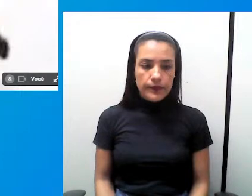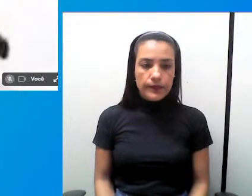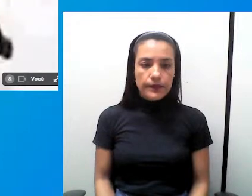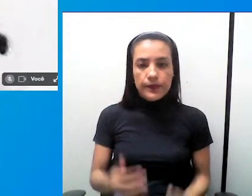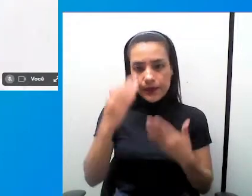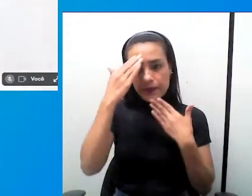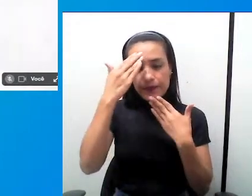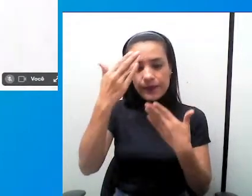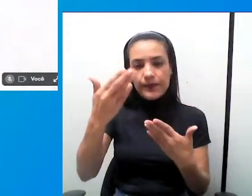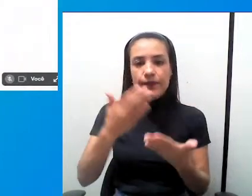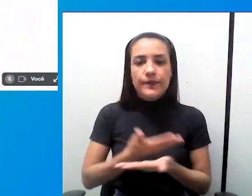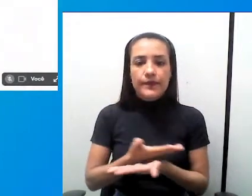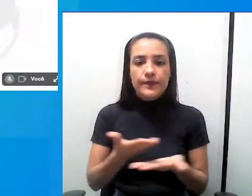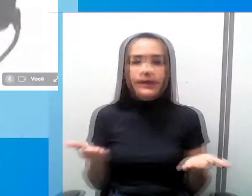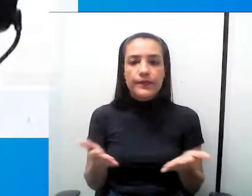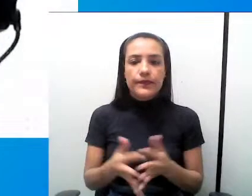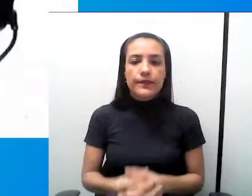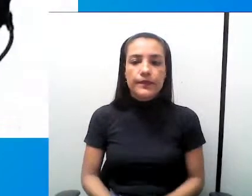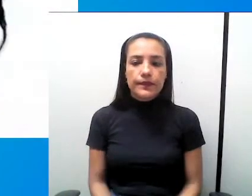Muito obrigado a todos.